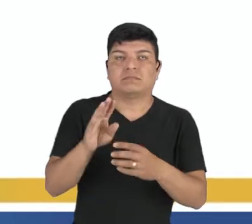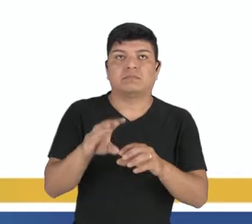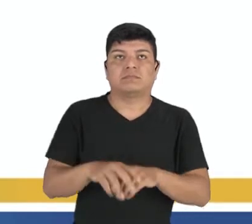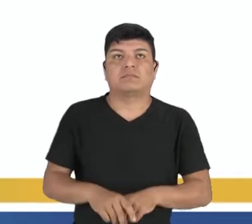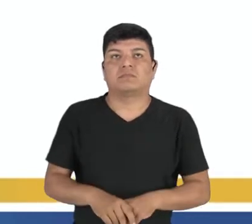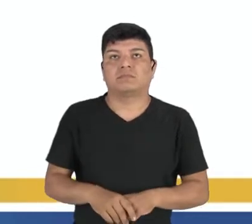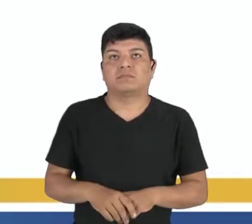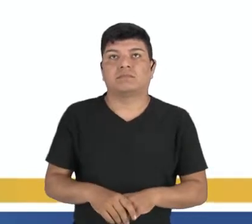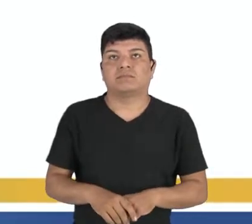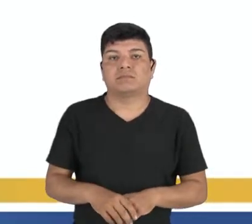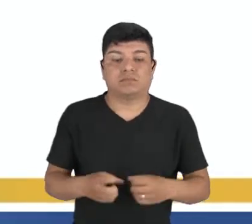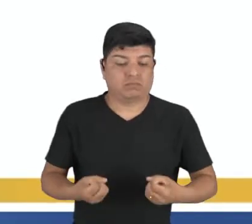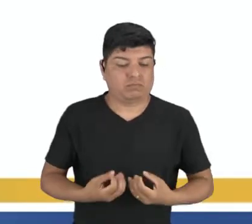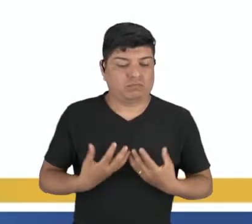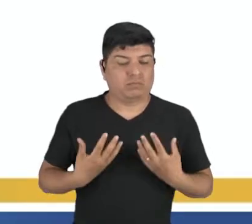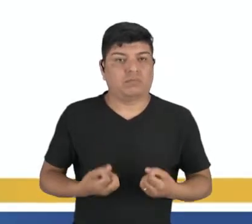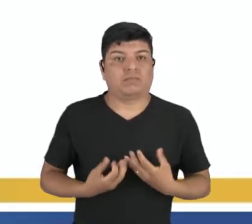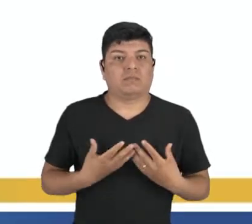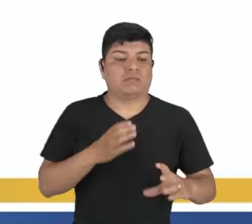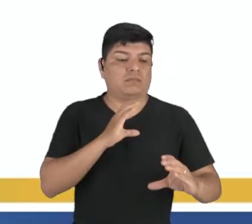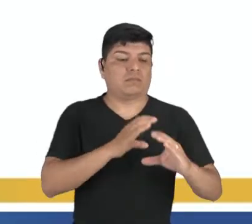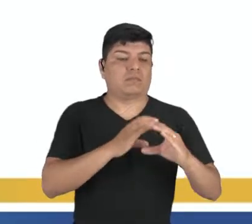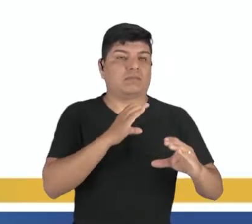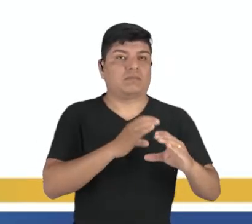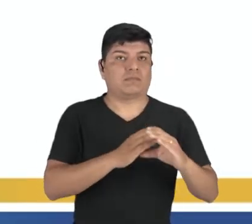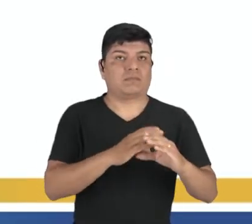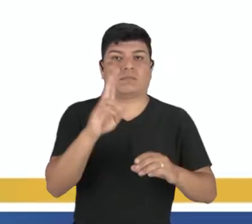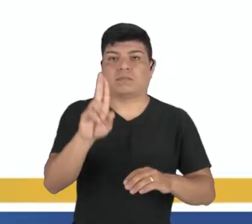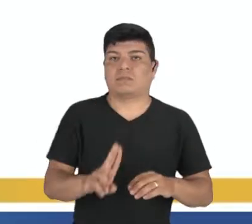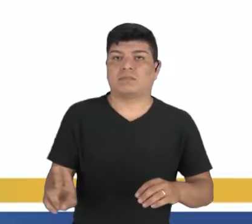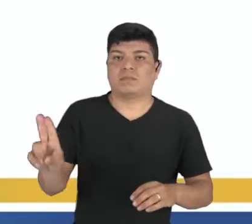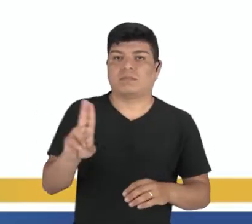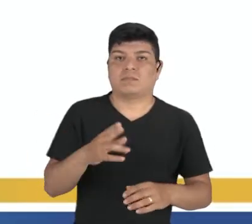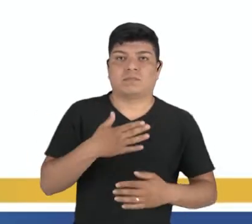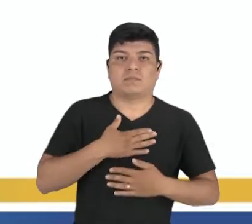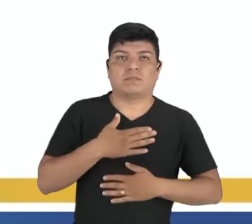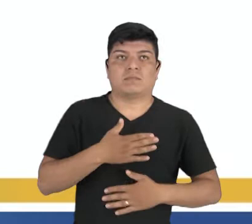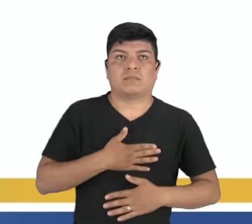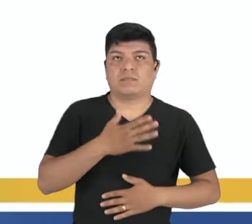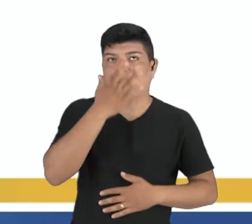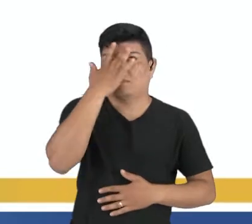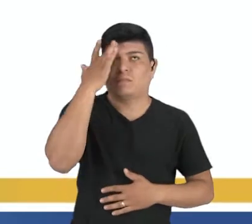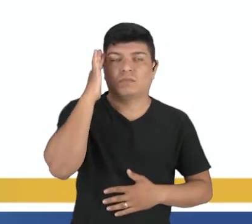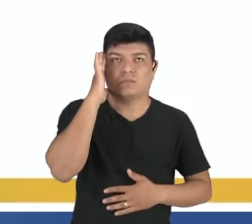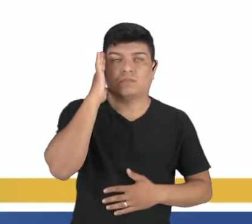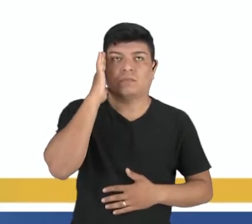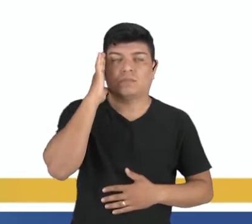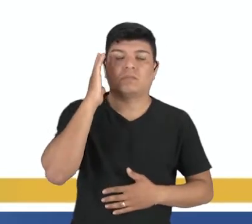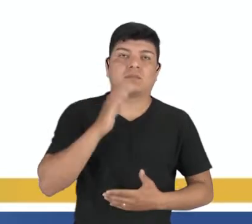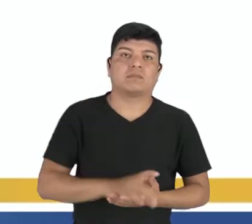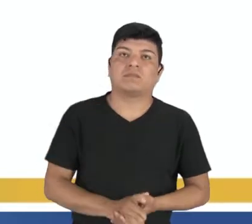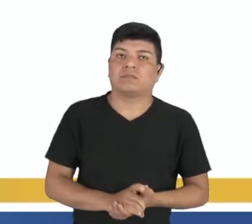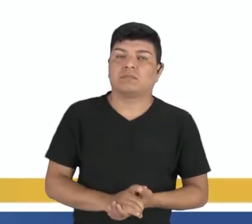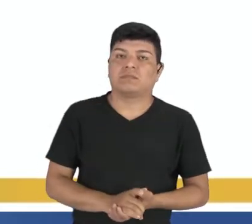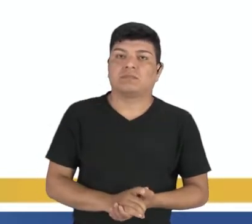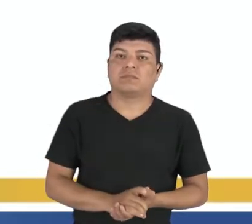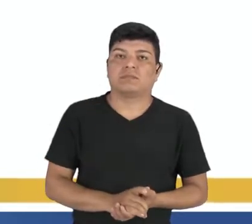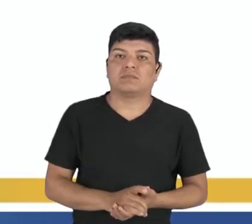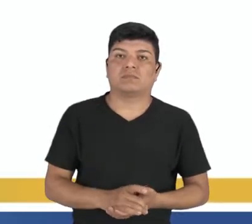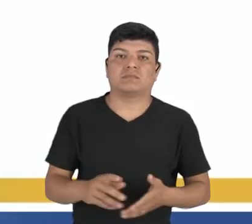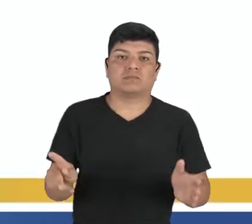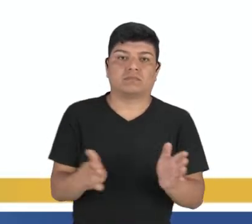forma instintiva de comunicação, usando o corpo do indivíduo, por meio de